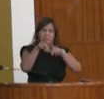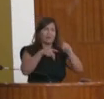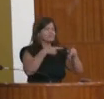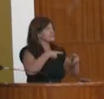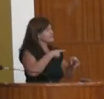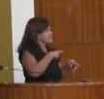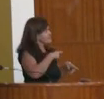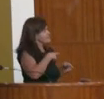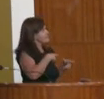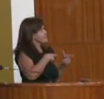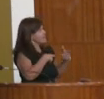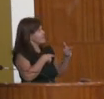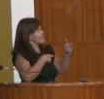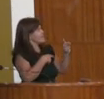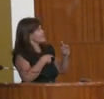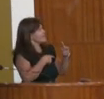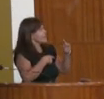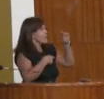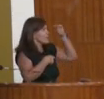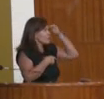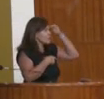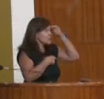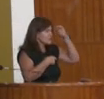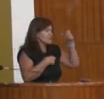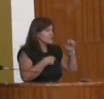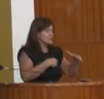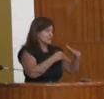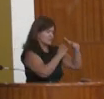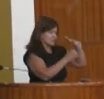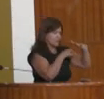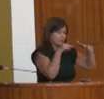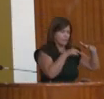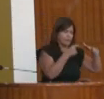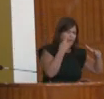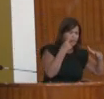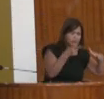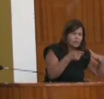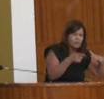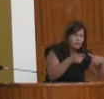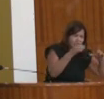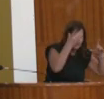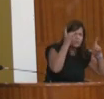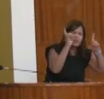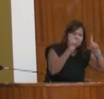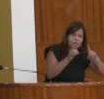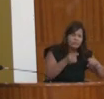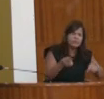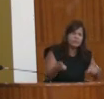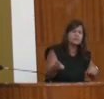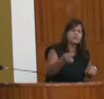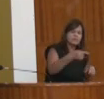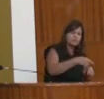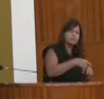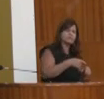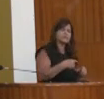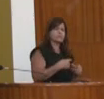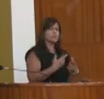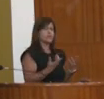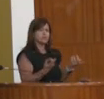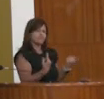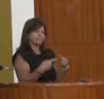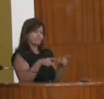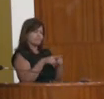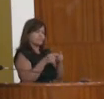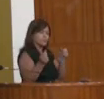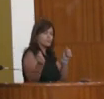ela está trabalhando num setor e chegou ali alguém que é uma pessoa que está tendo essa oportunidade de trabalho, que ela possa acolher. Então,